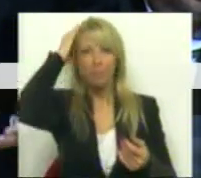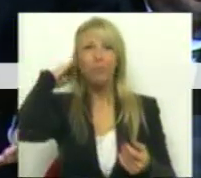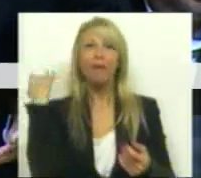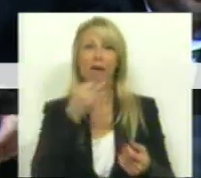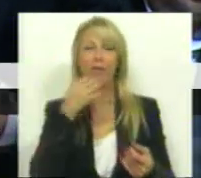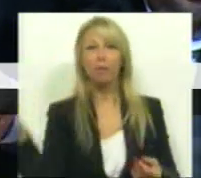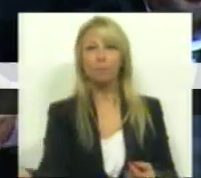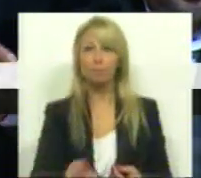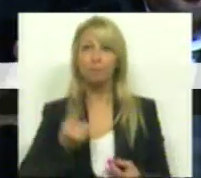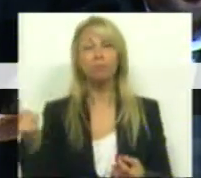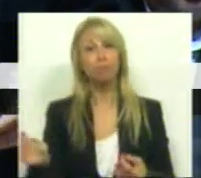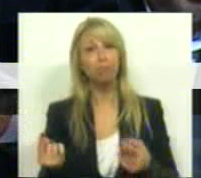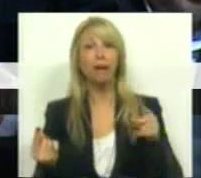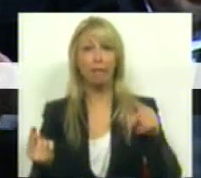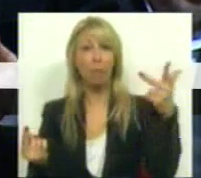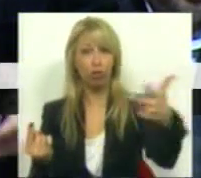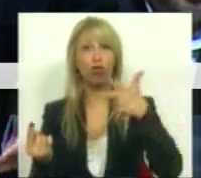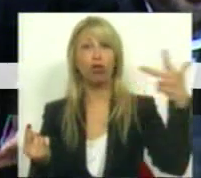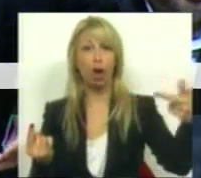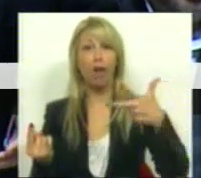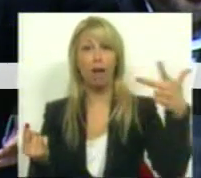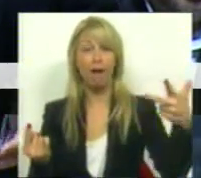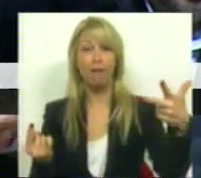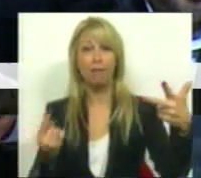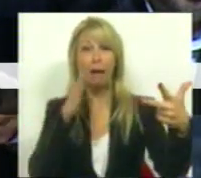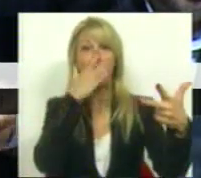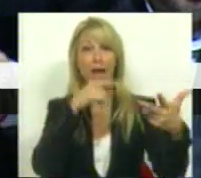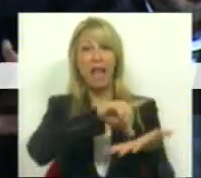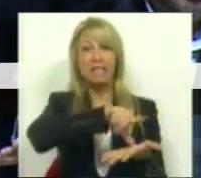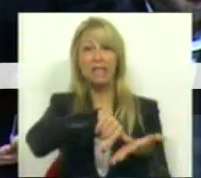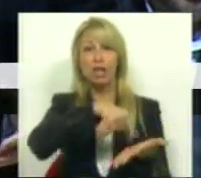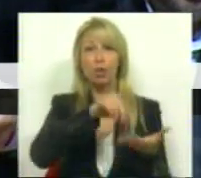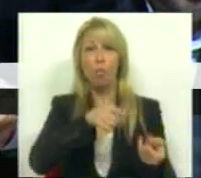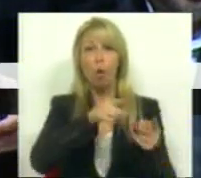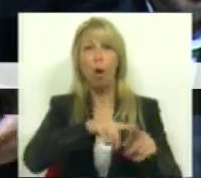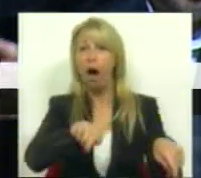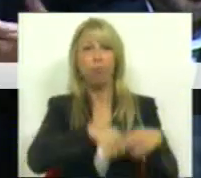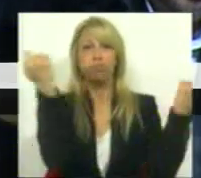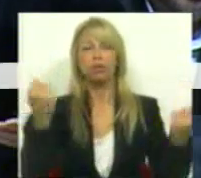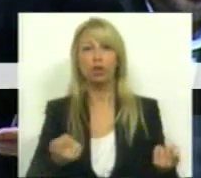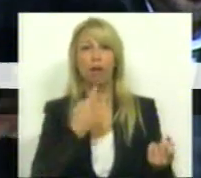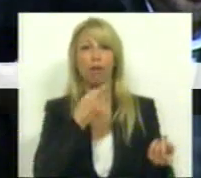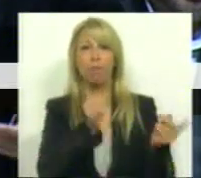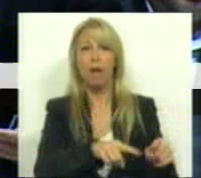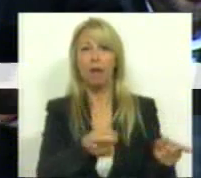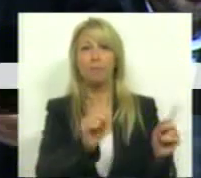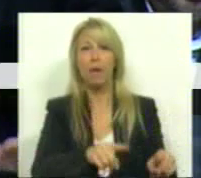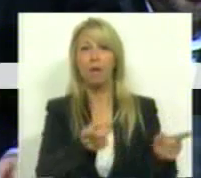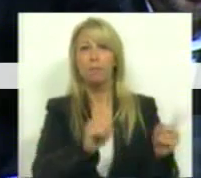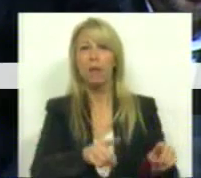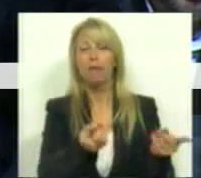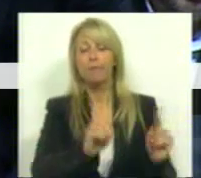também uma troika que parece um disco estragado, um disco riscado, um disco que repete sempre